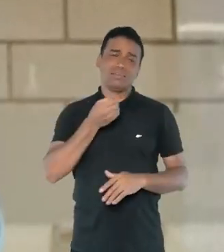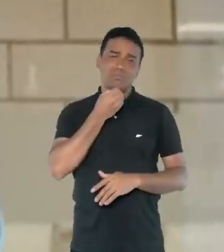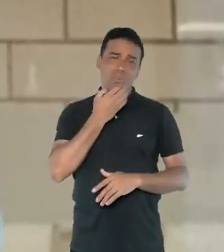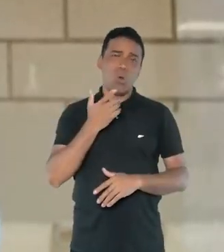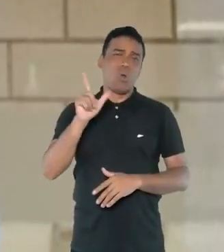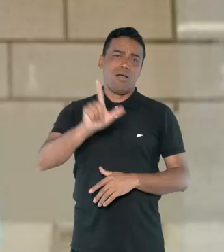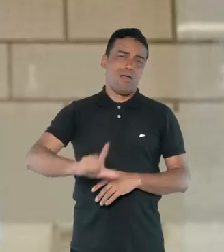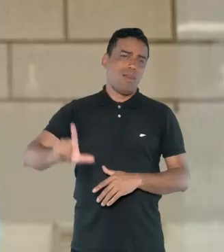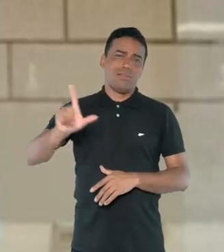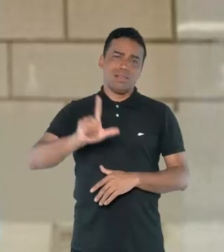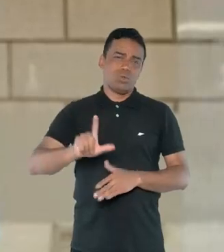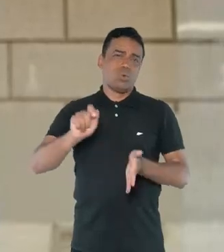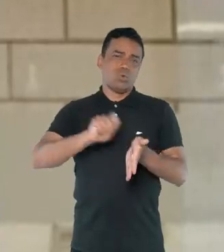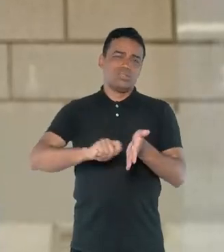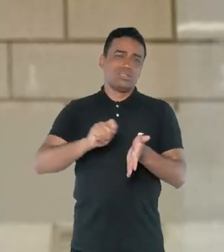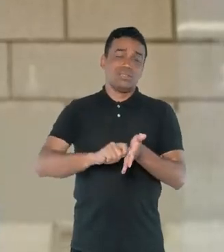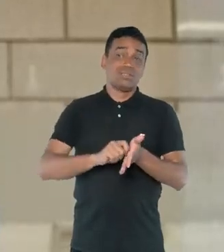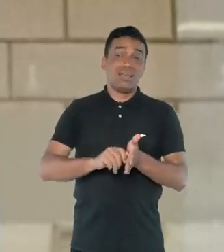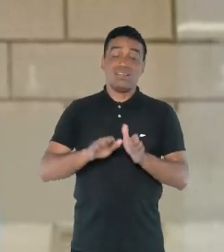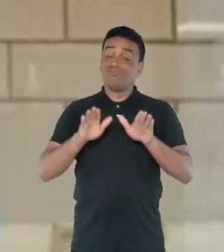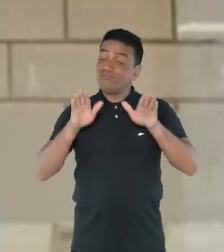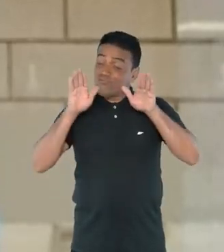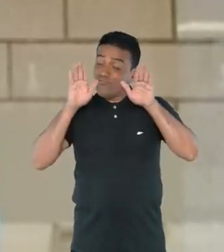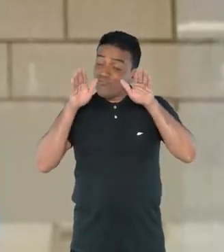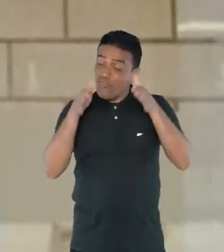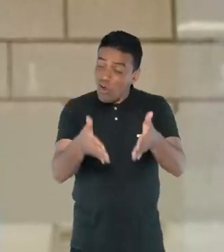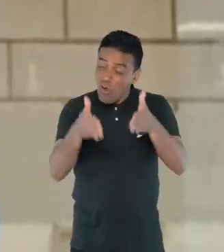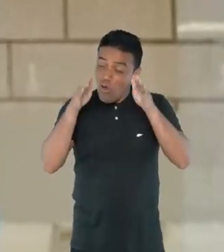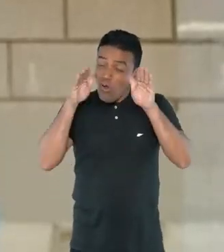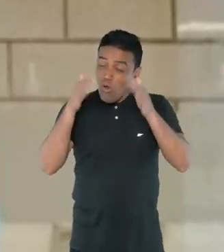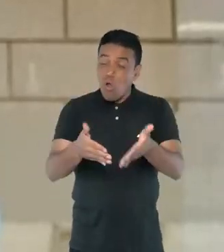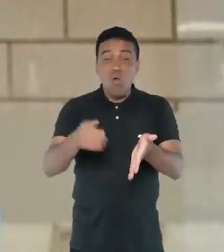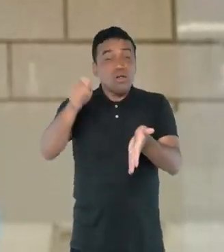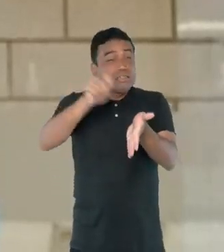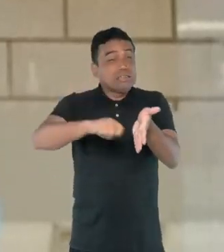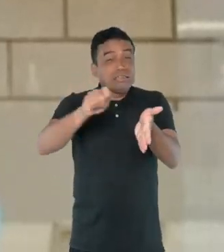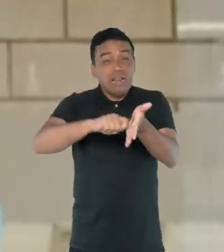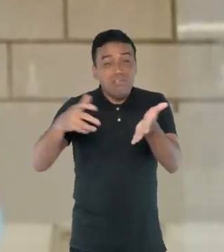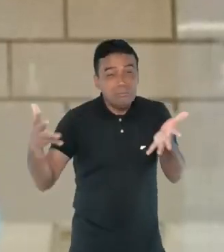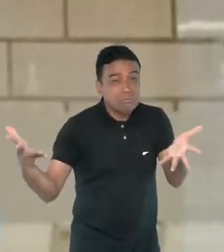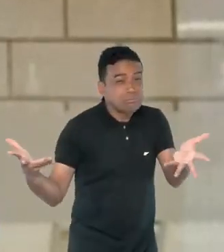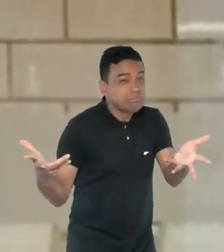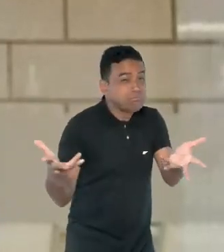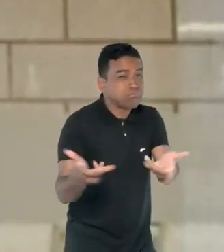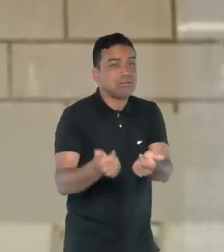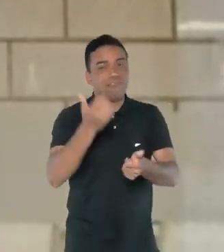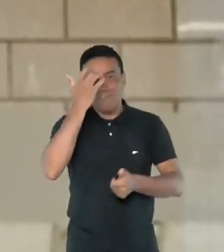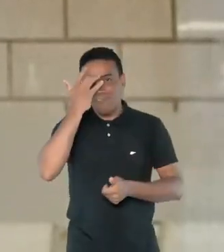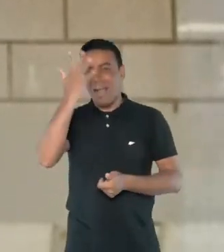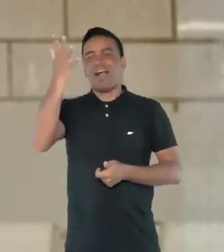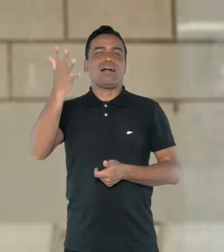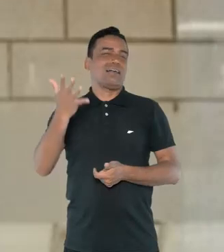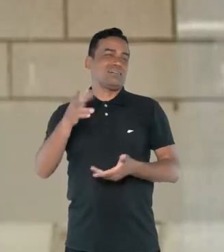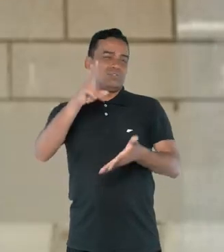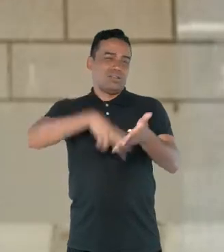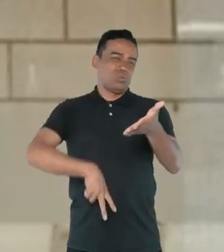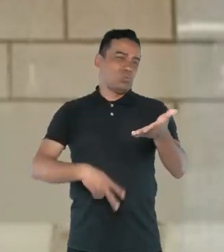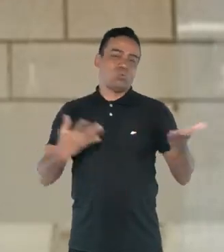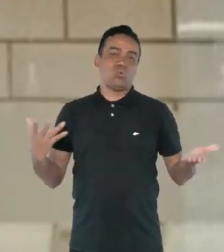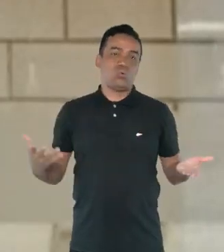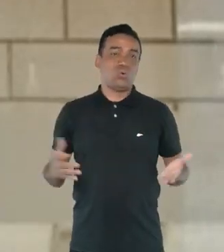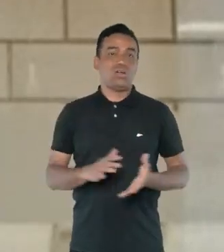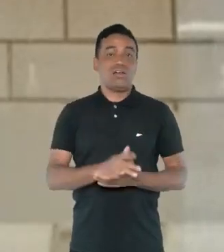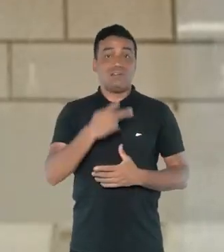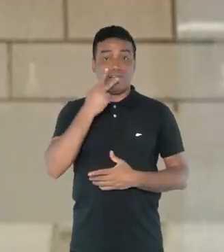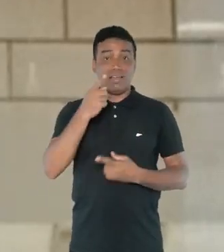literatura. Ele é obcecado por escrever bem e fácil, né? Ele vai dizer que